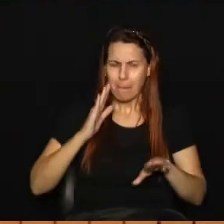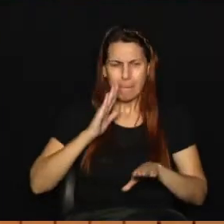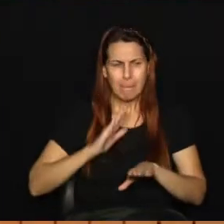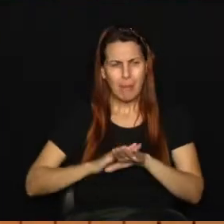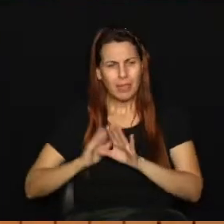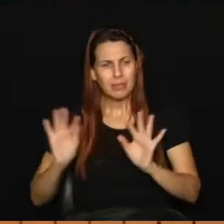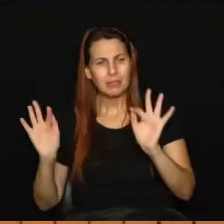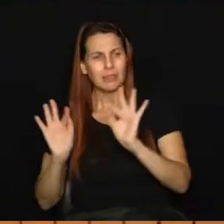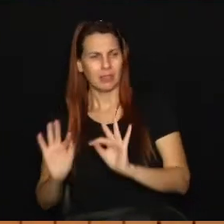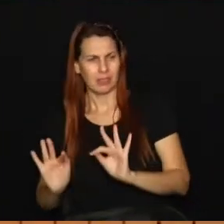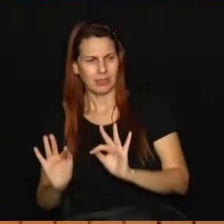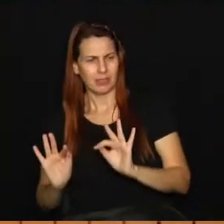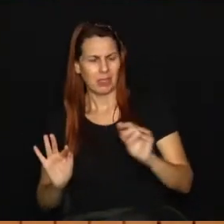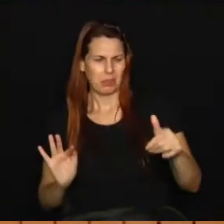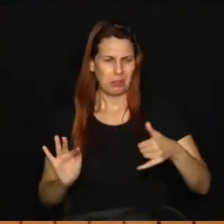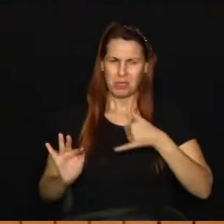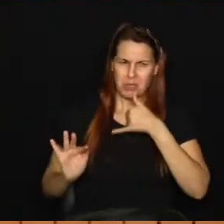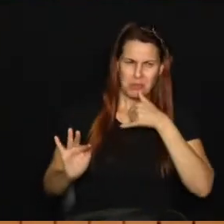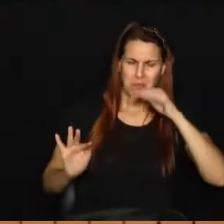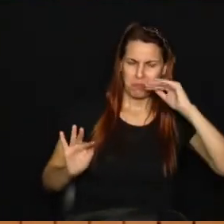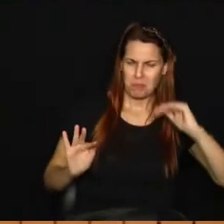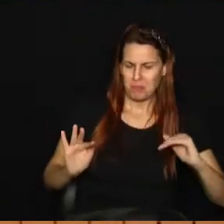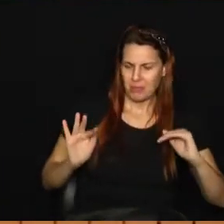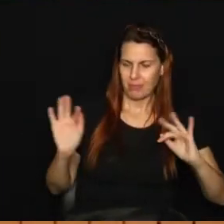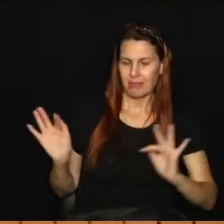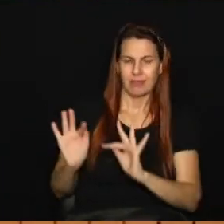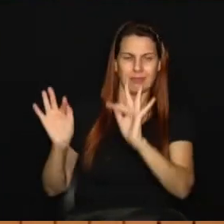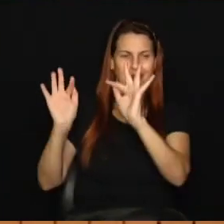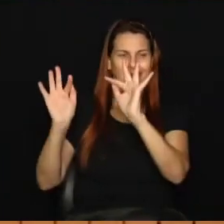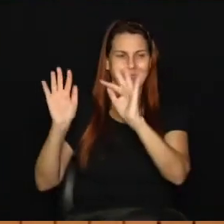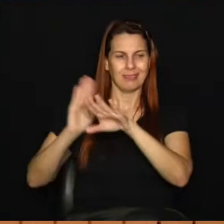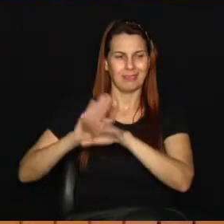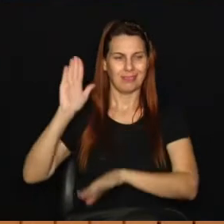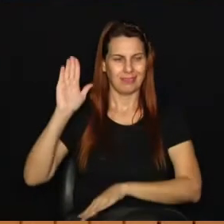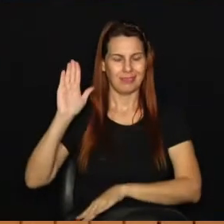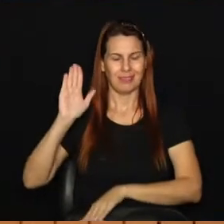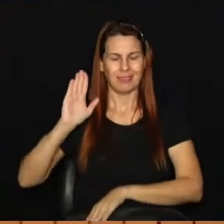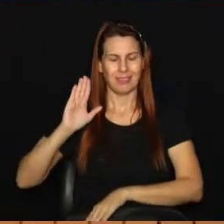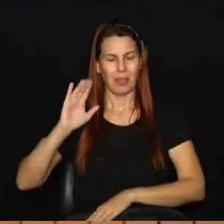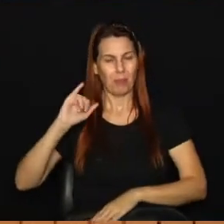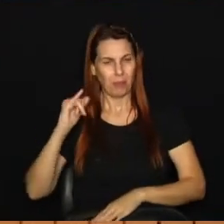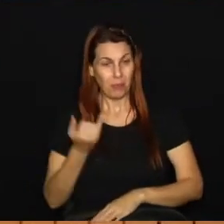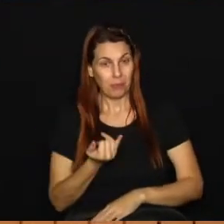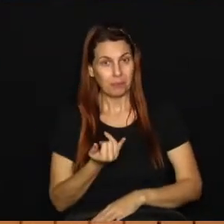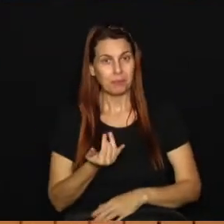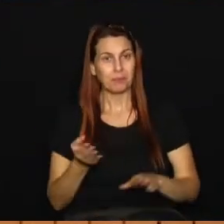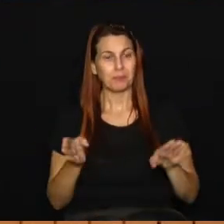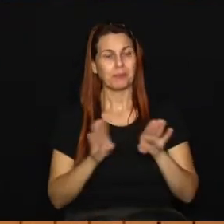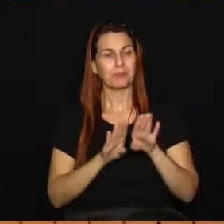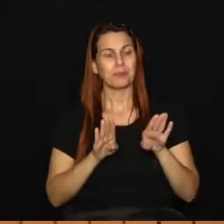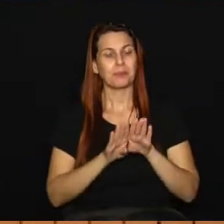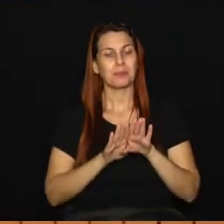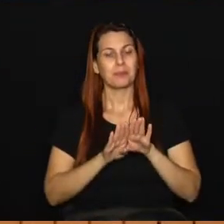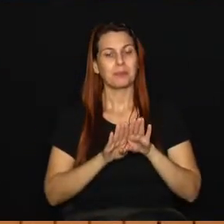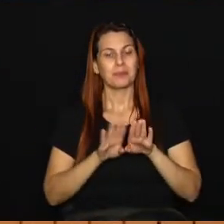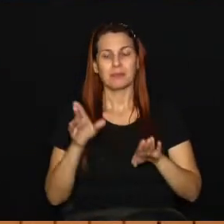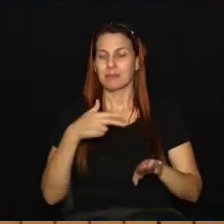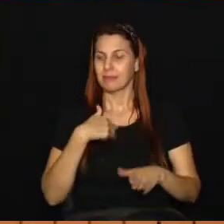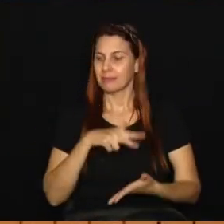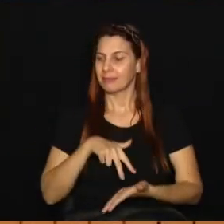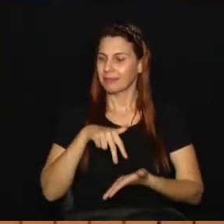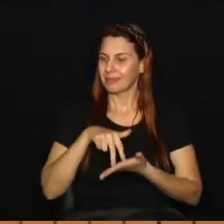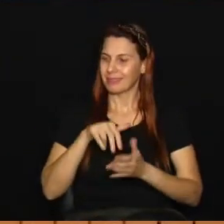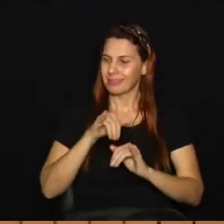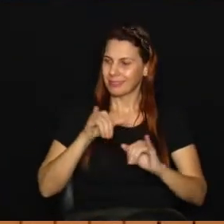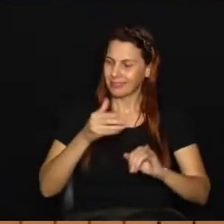felizes do que momentos tristes, né? E aproveitando este parlatório,